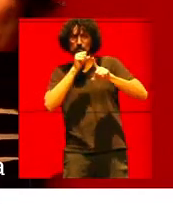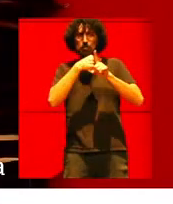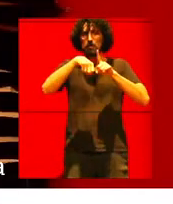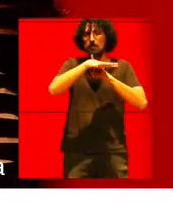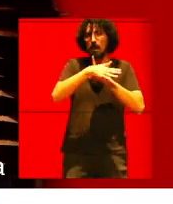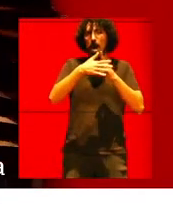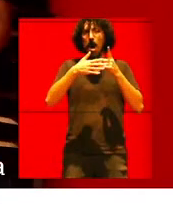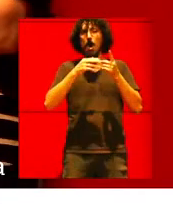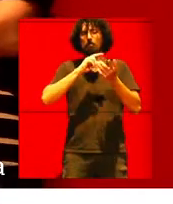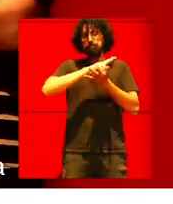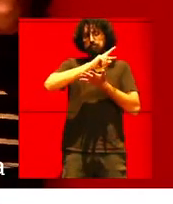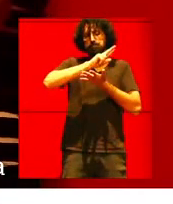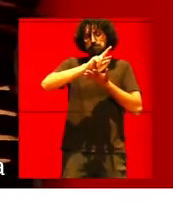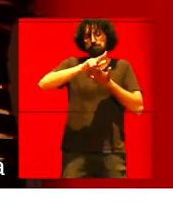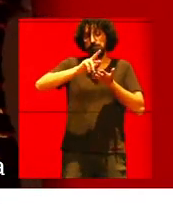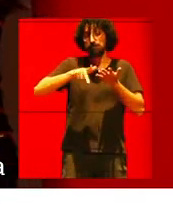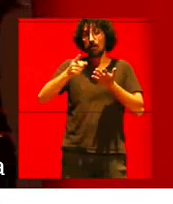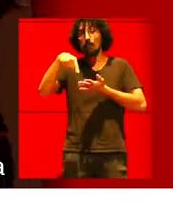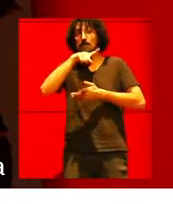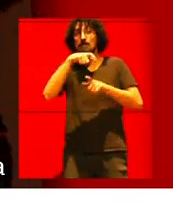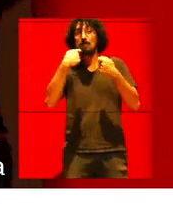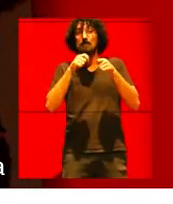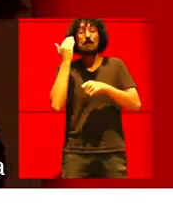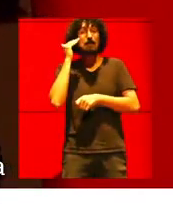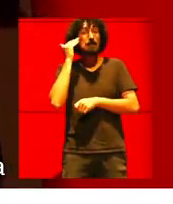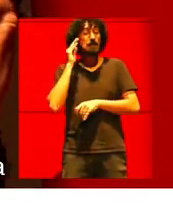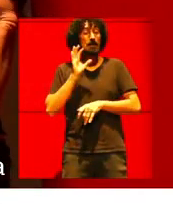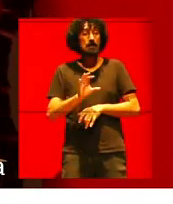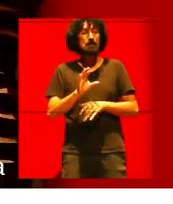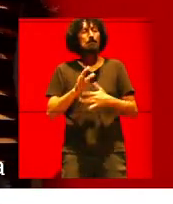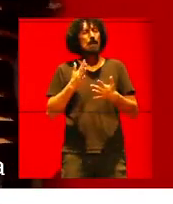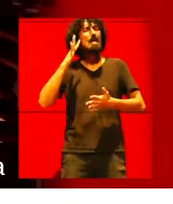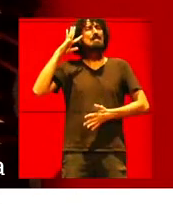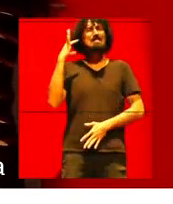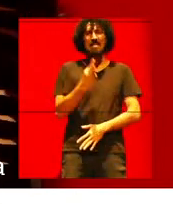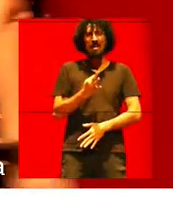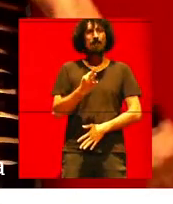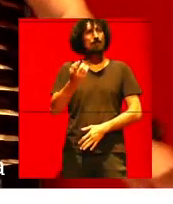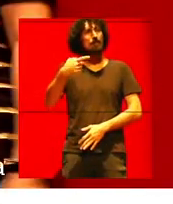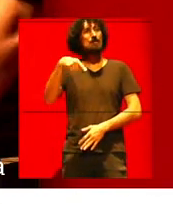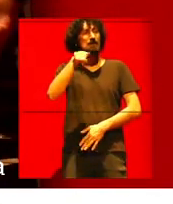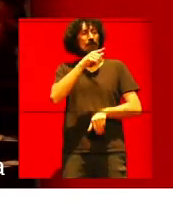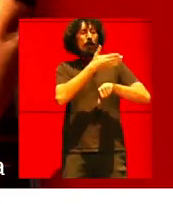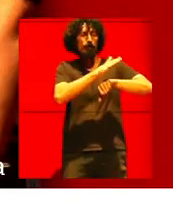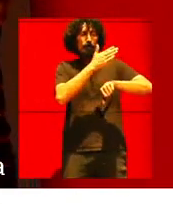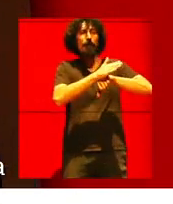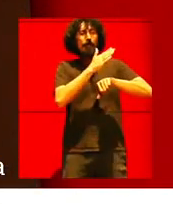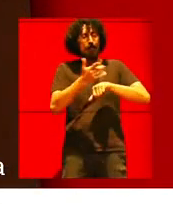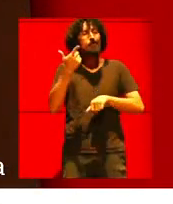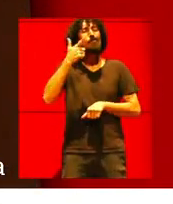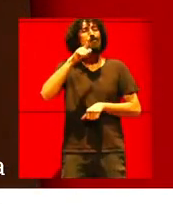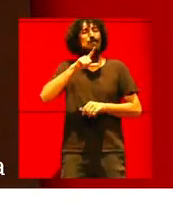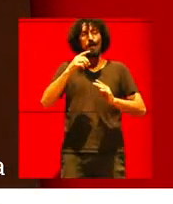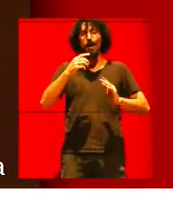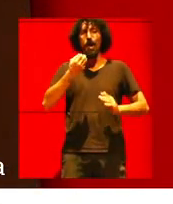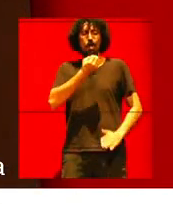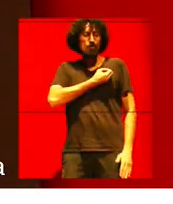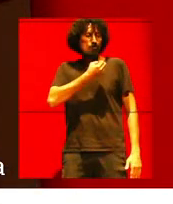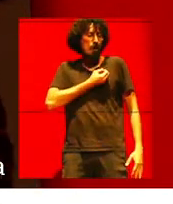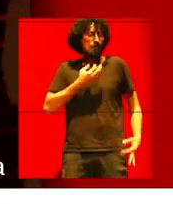situacional. Então, é isso que vocês têm que entender e vocês, com certeza, nós vamos já treinar aqui, vocês vão conseguir tirar uma nota,